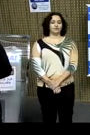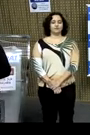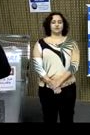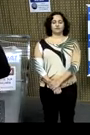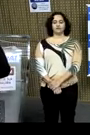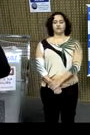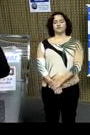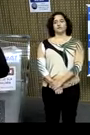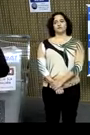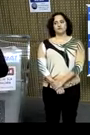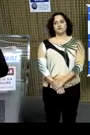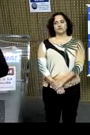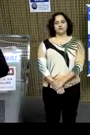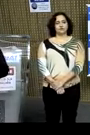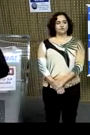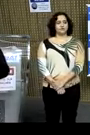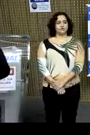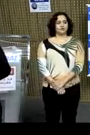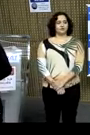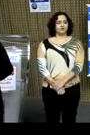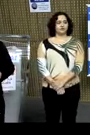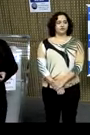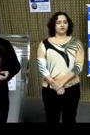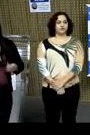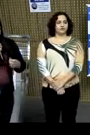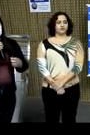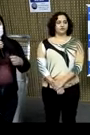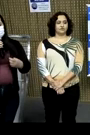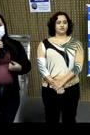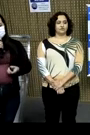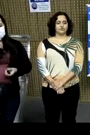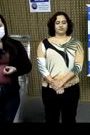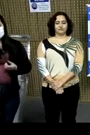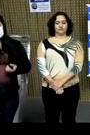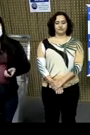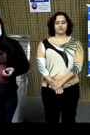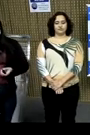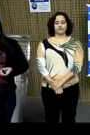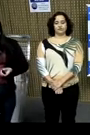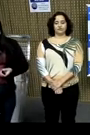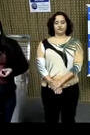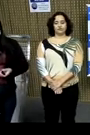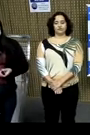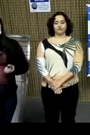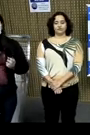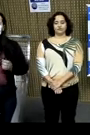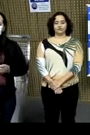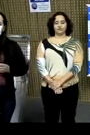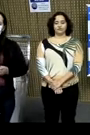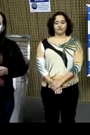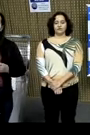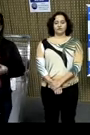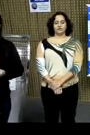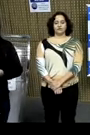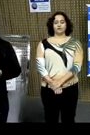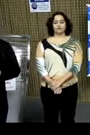e 144% só no primeiro semestre de 2021. Consultas médicas de pré-natal a gestante, temos aqui